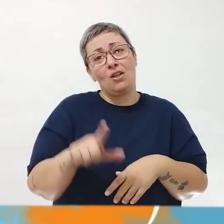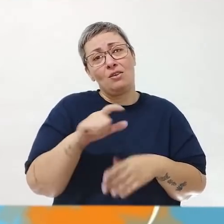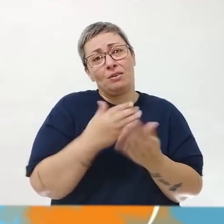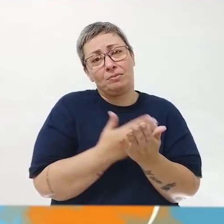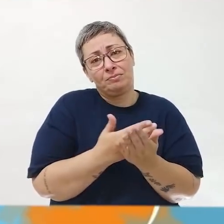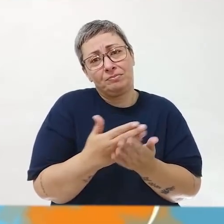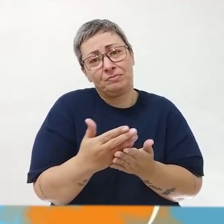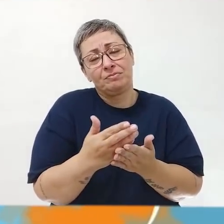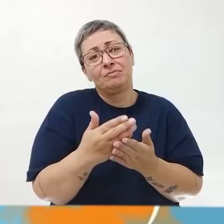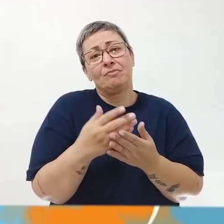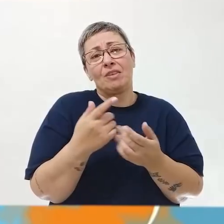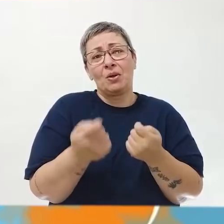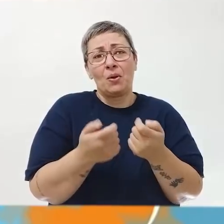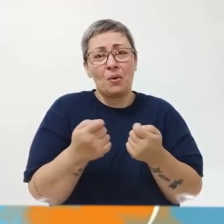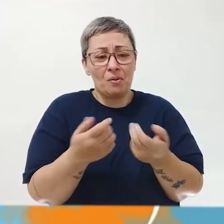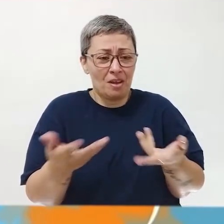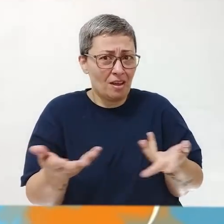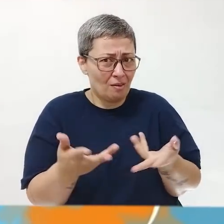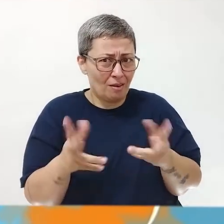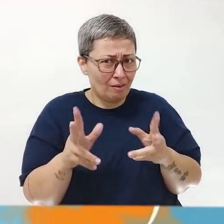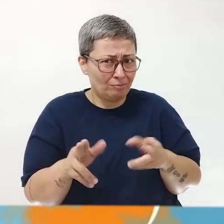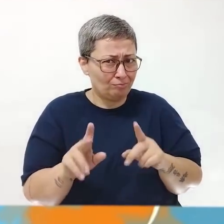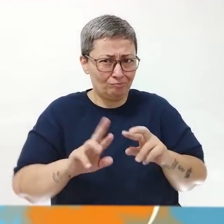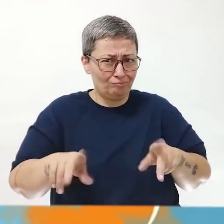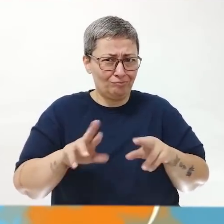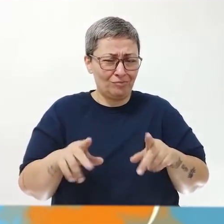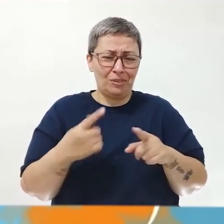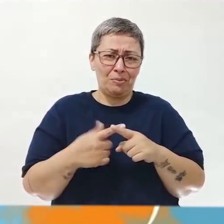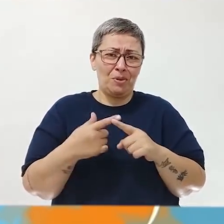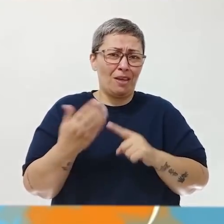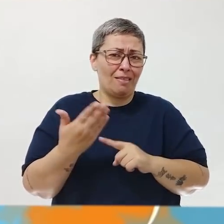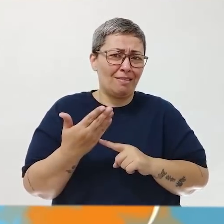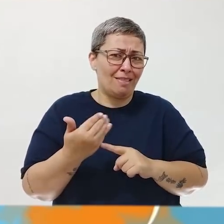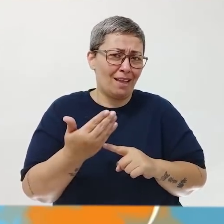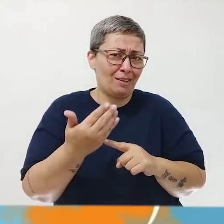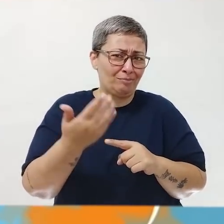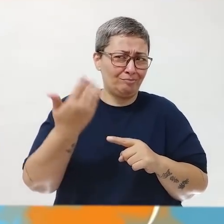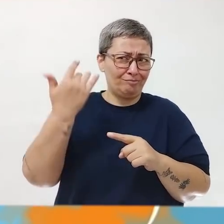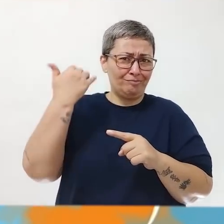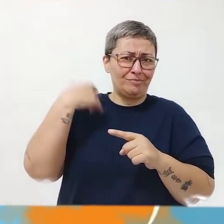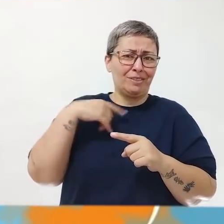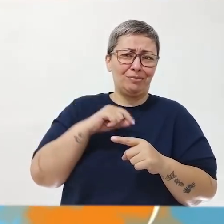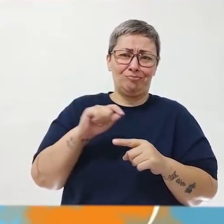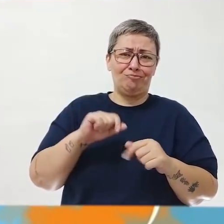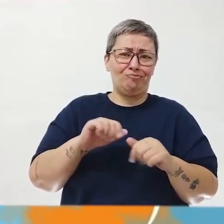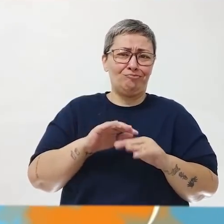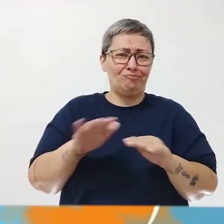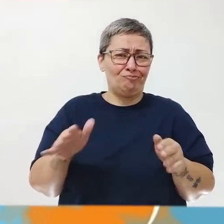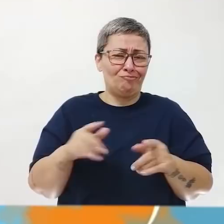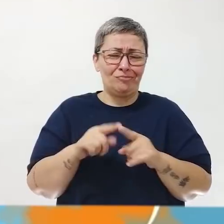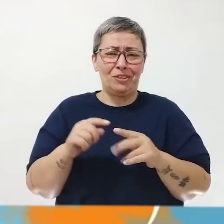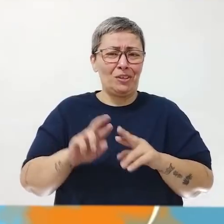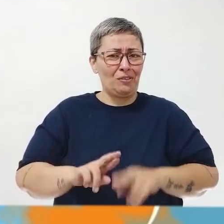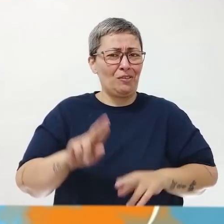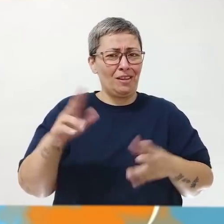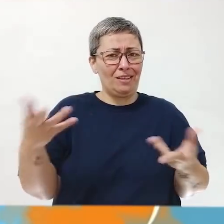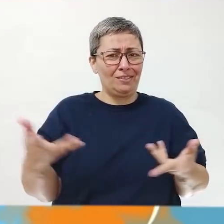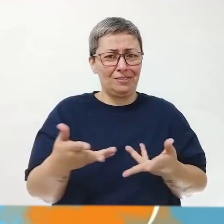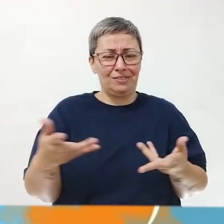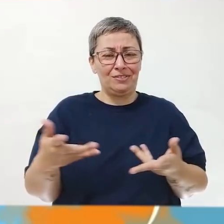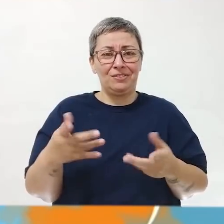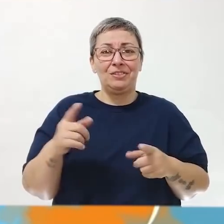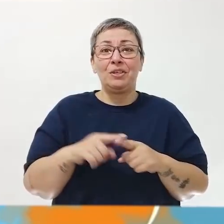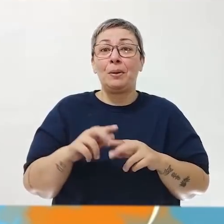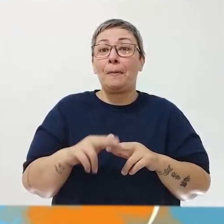que no início, os jogos não eram da forma que são hoje, pois a tecnologia daquela época era muito diferente da que temos